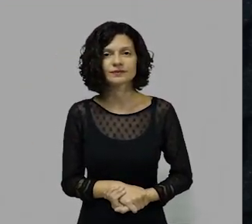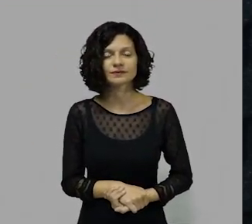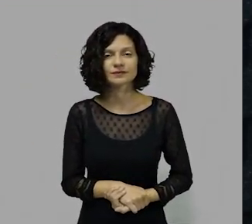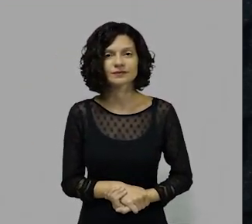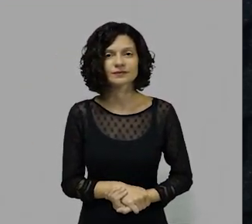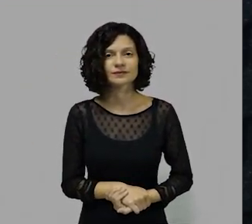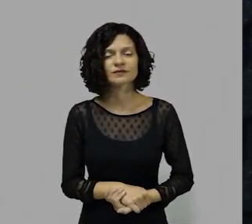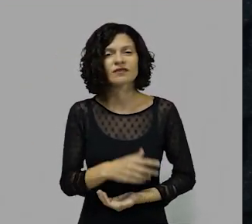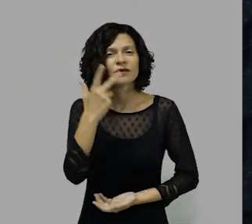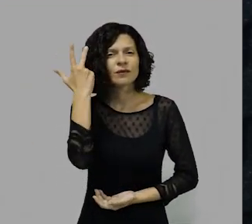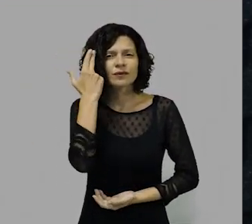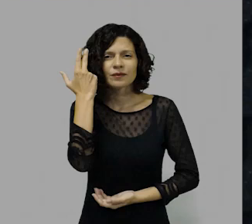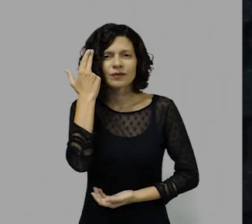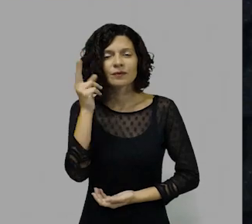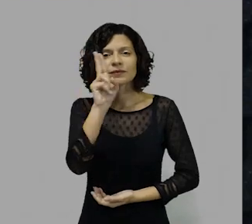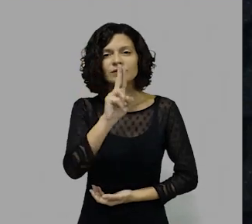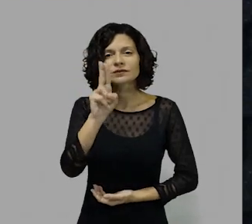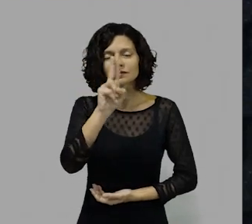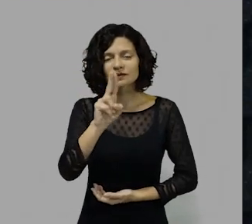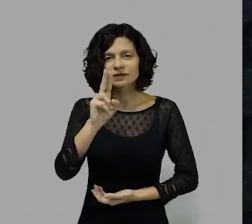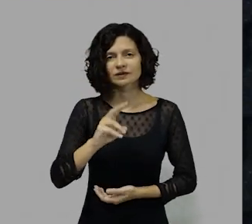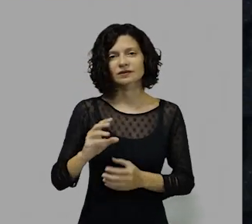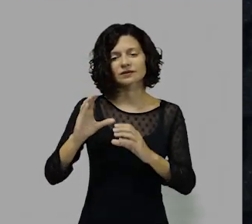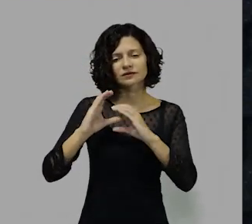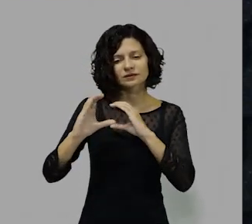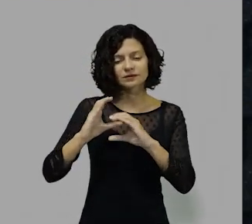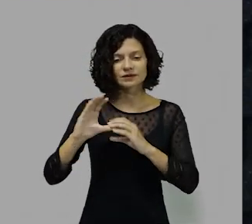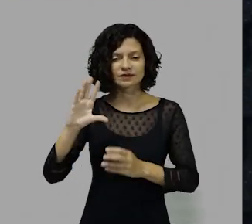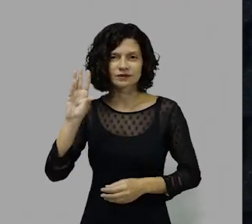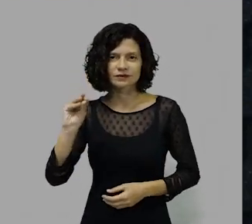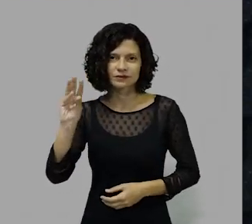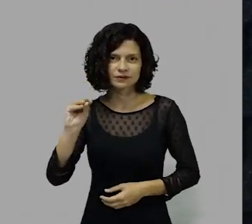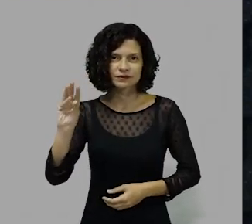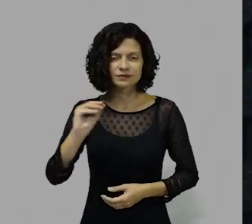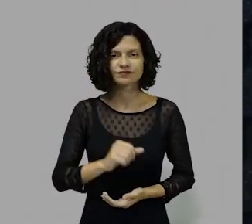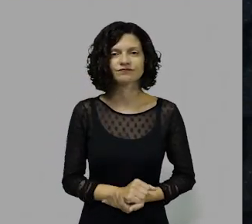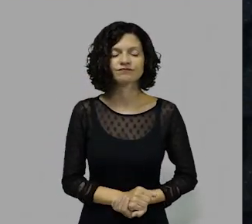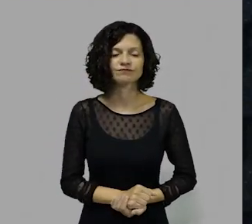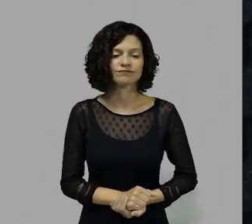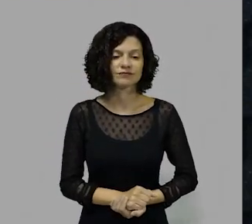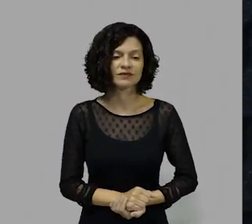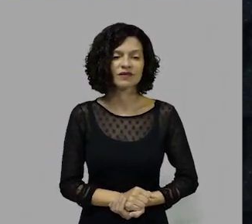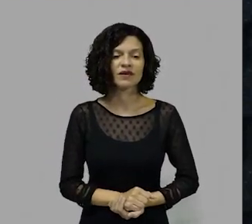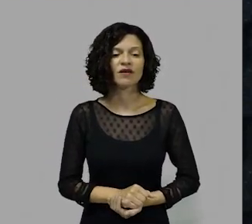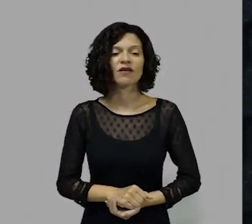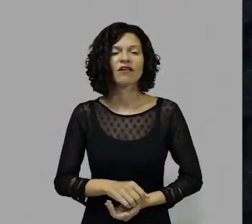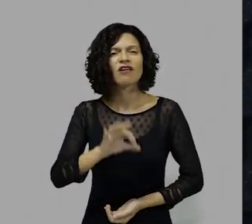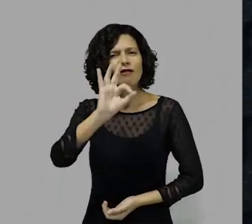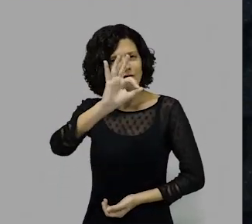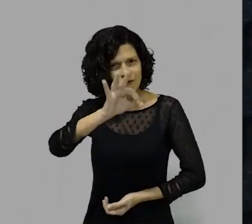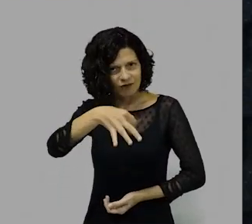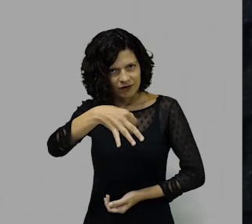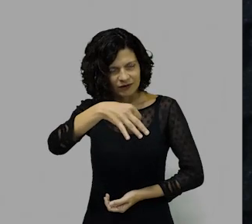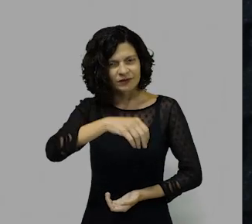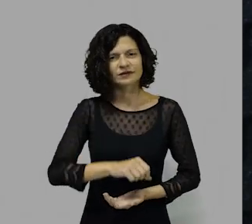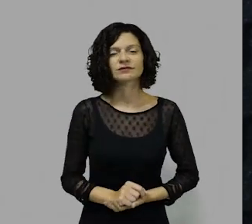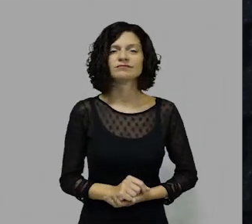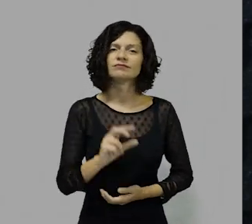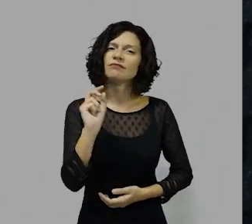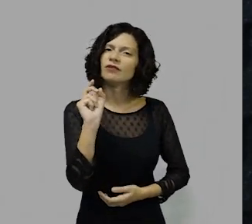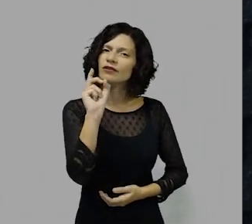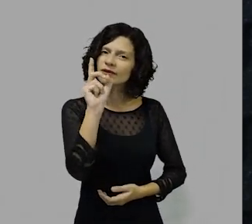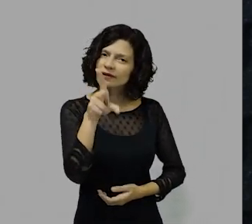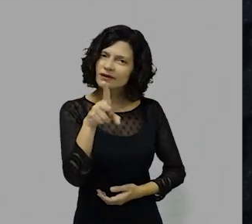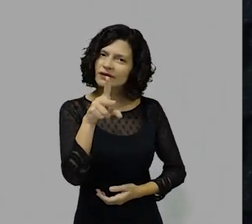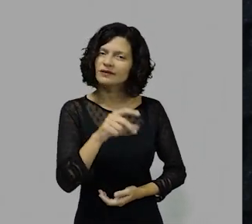expressões comuns na situação oral. Right, certo. Ok, ok, a gente